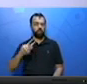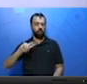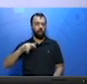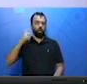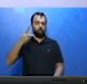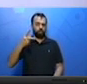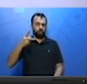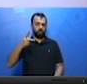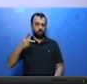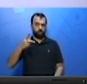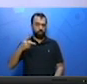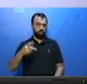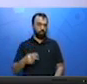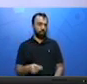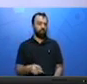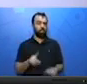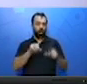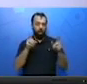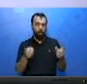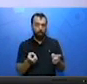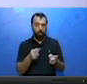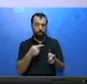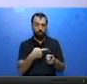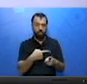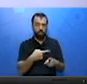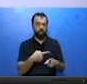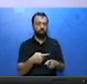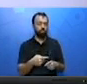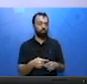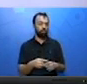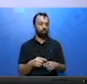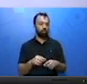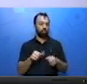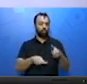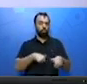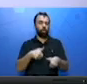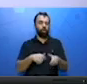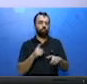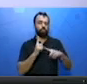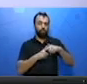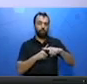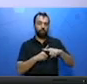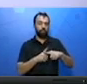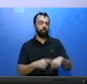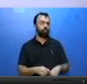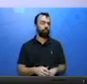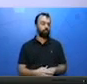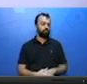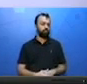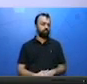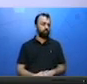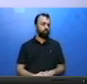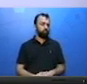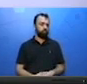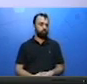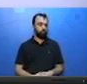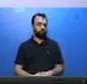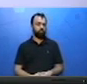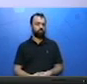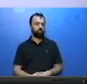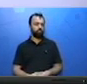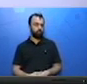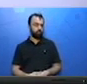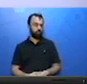Como o menos 24 está dentro do parênteses, é negativo, se o expoente for par, a resposta é